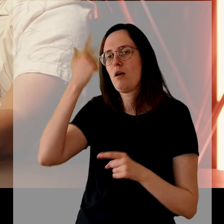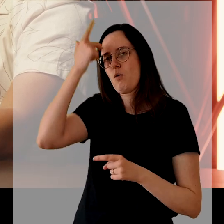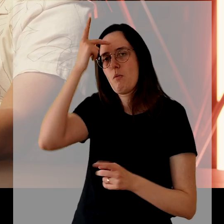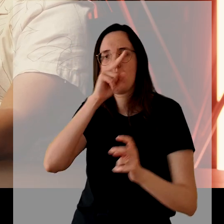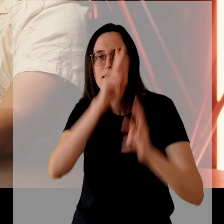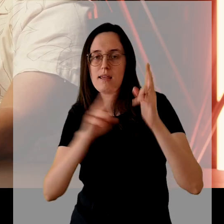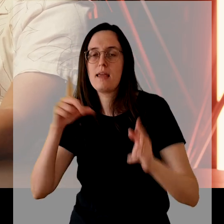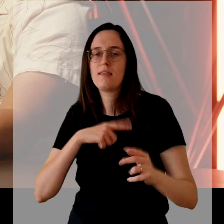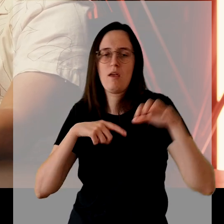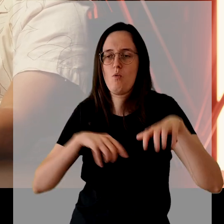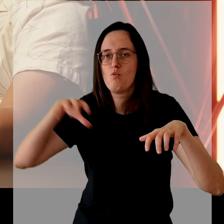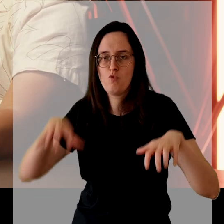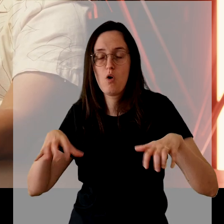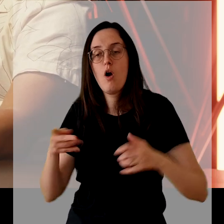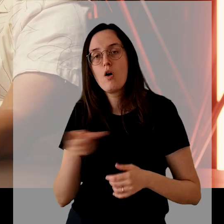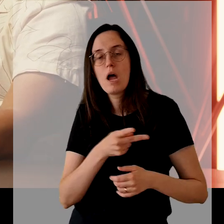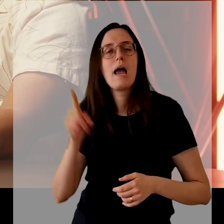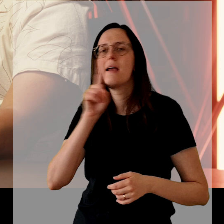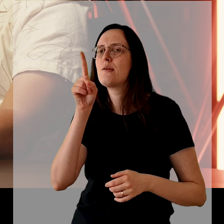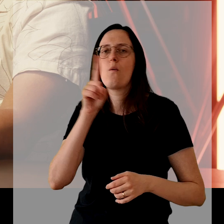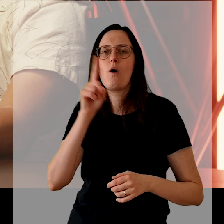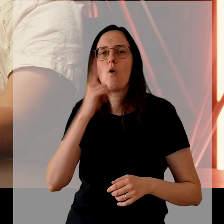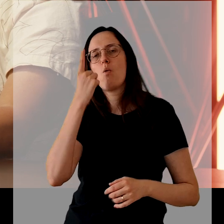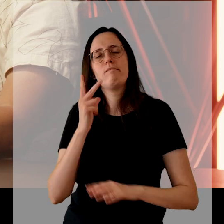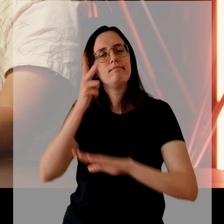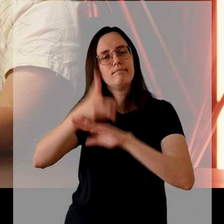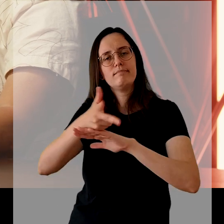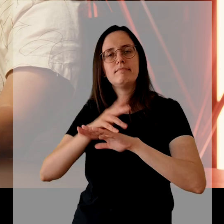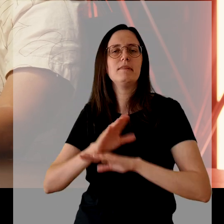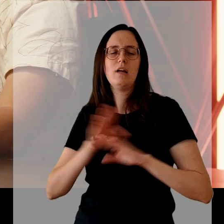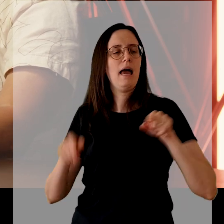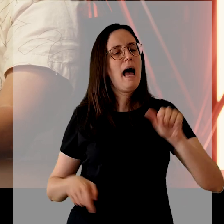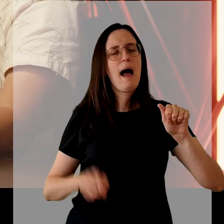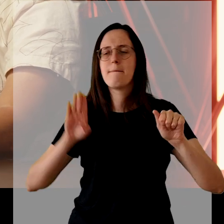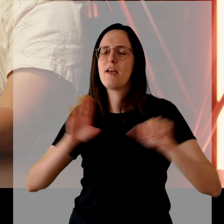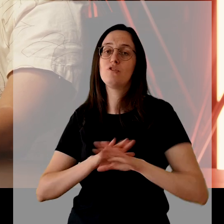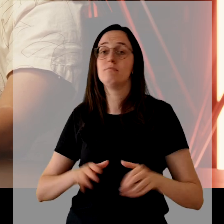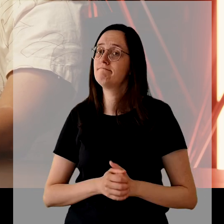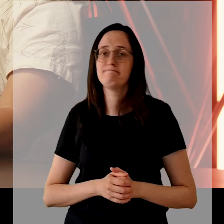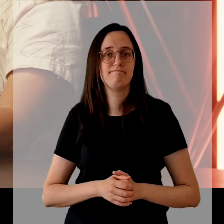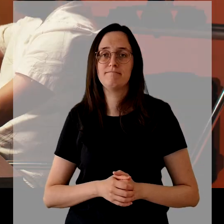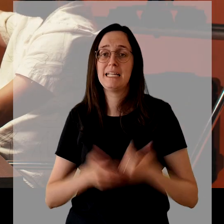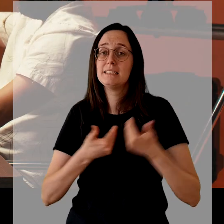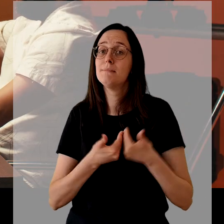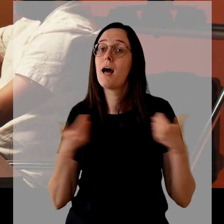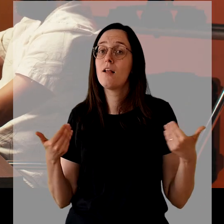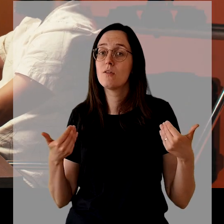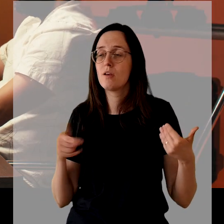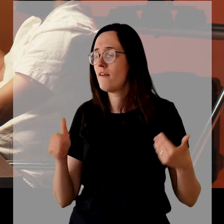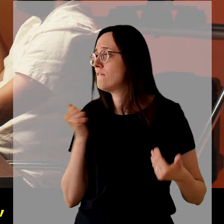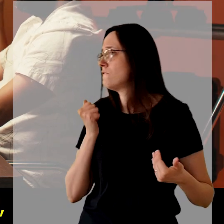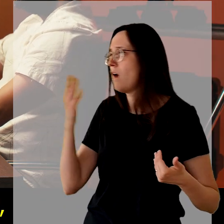comum em série você ter segunda unidade, né? A segunda unidade não é exatamente só uma câmera B. A segunda unidade filma separado da